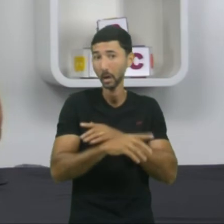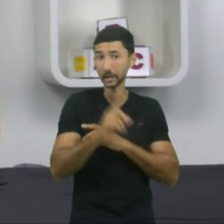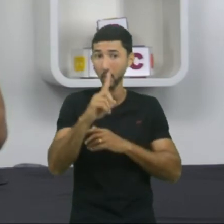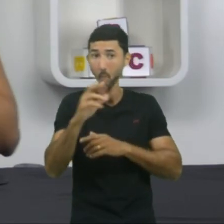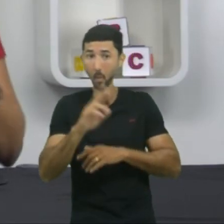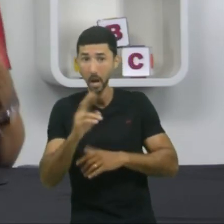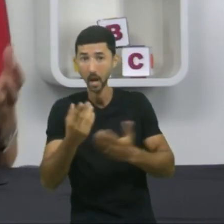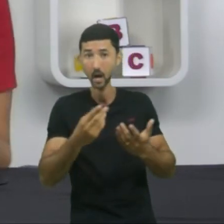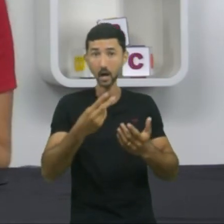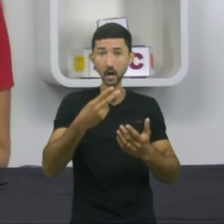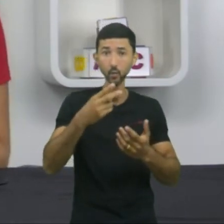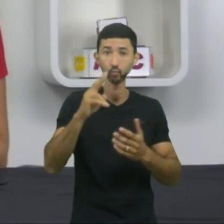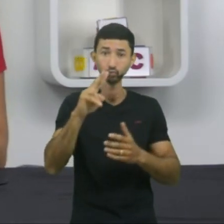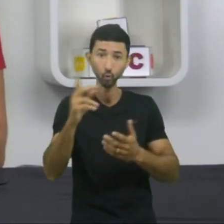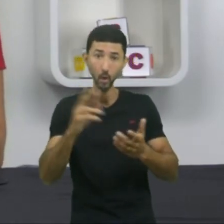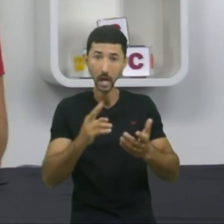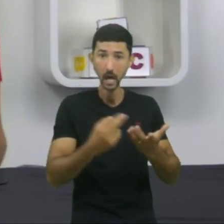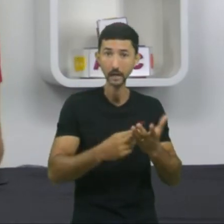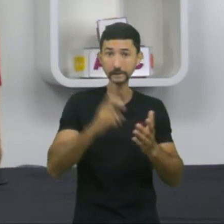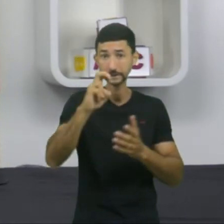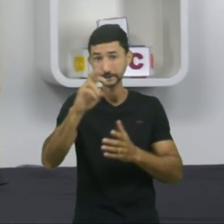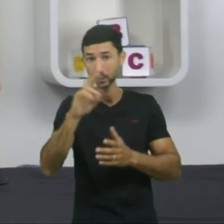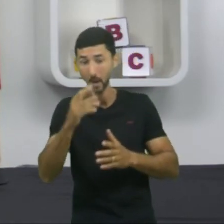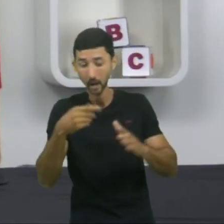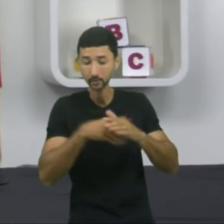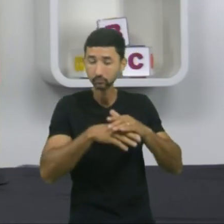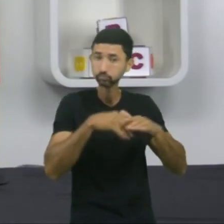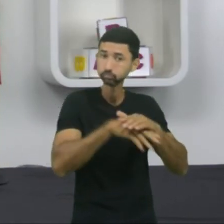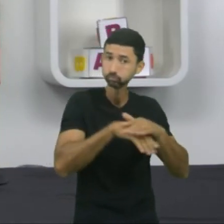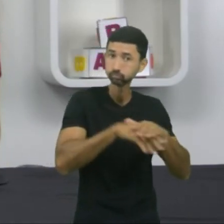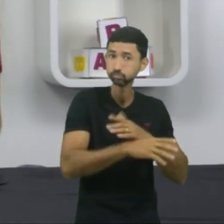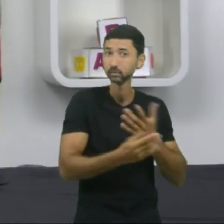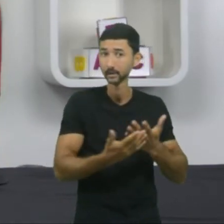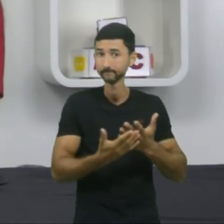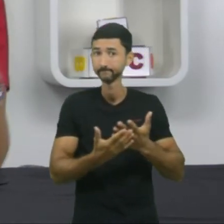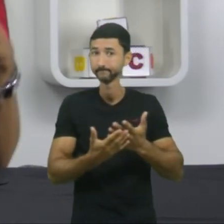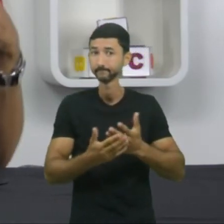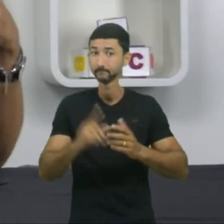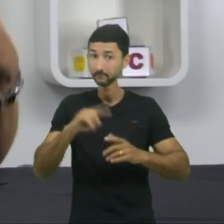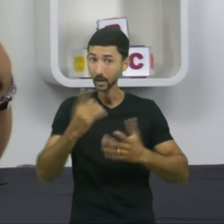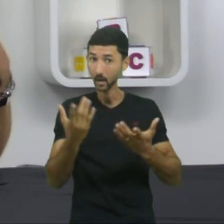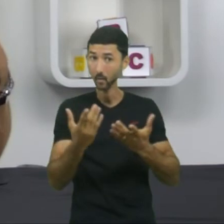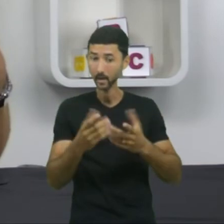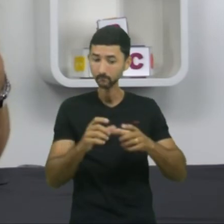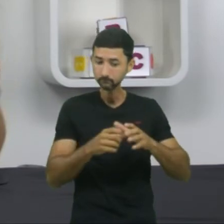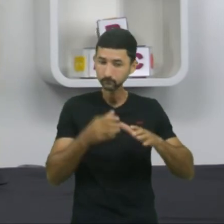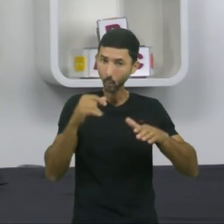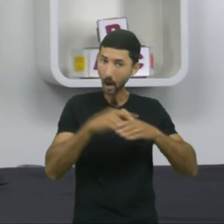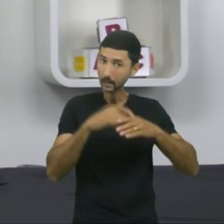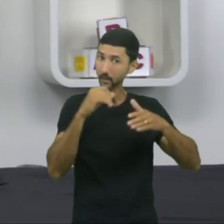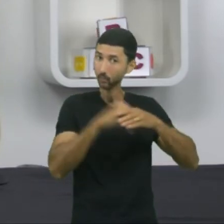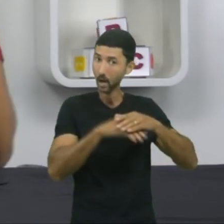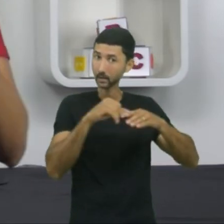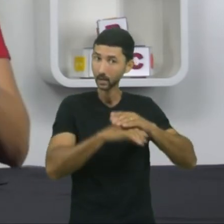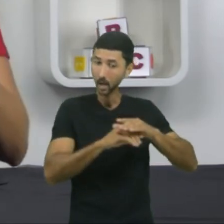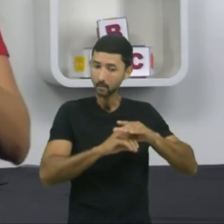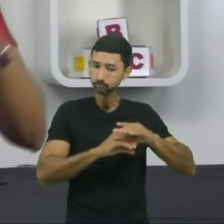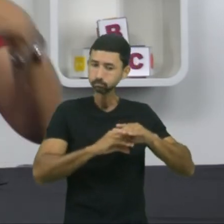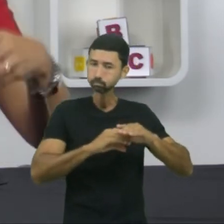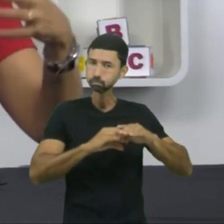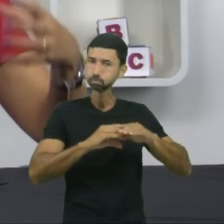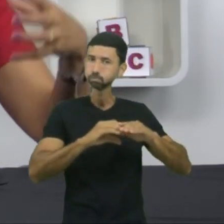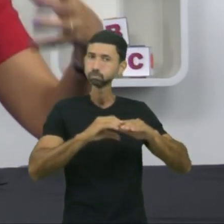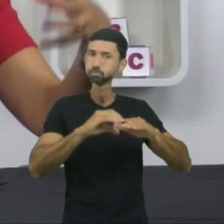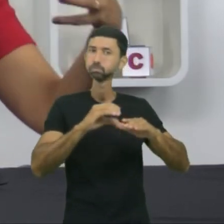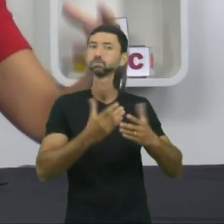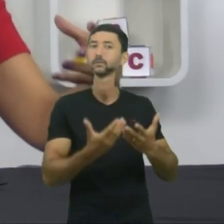R$1, R$2, R$5. O certo é que a poupança tem a ver com acúmulo. Ou seja, esse dinheiro,